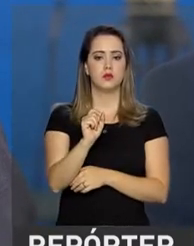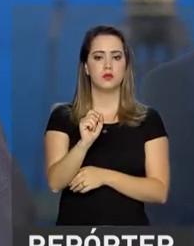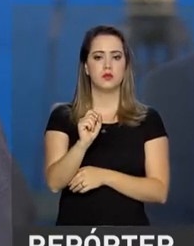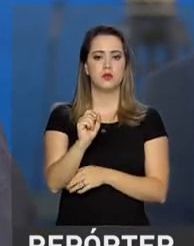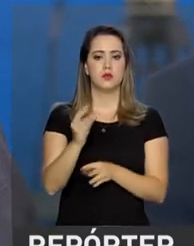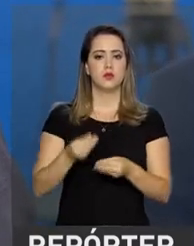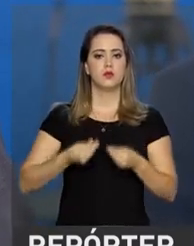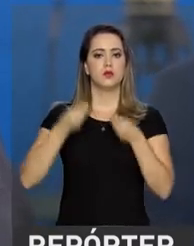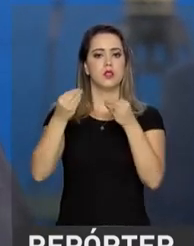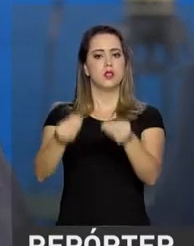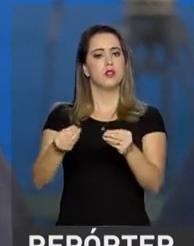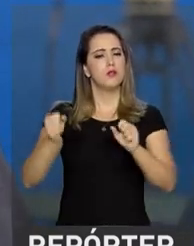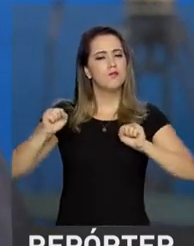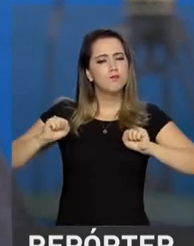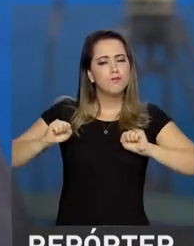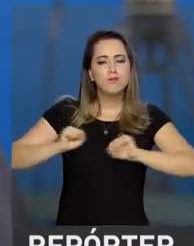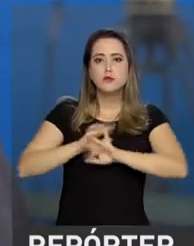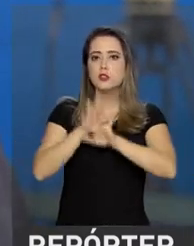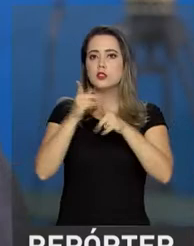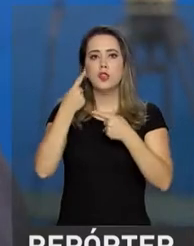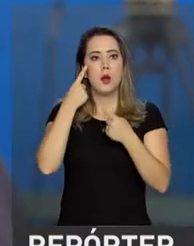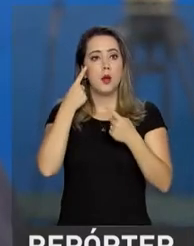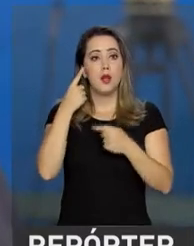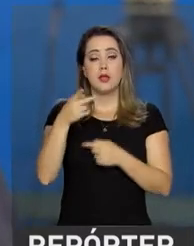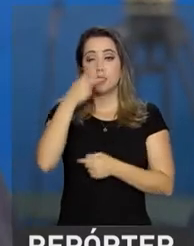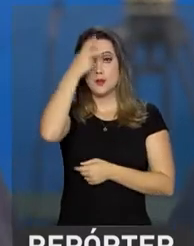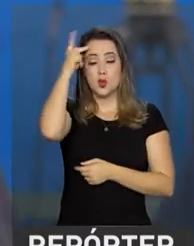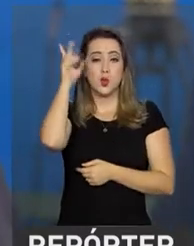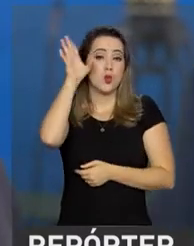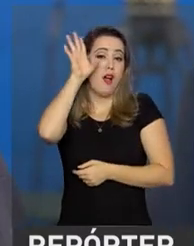que traz um brilho especial no olho do estudante.